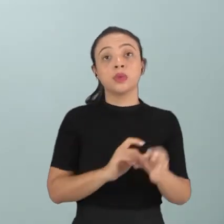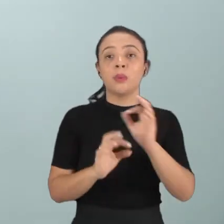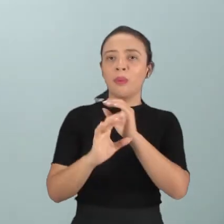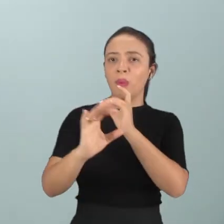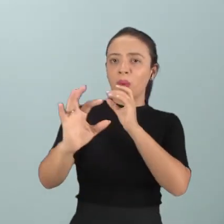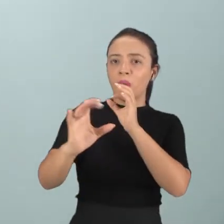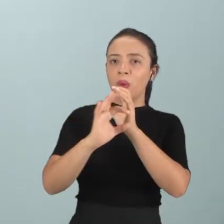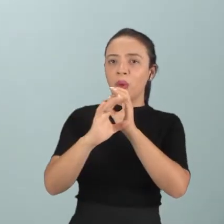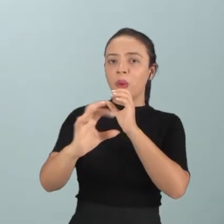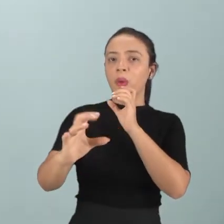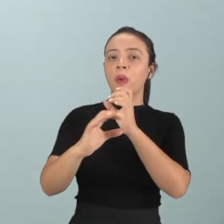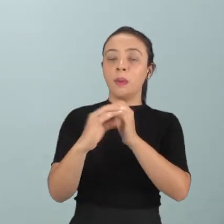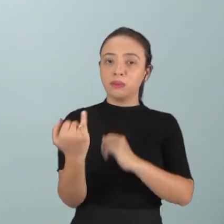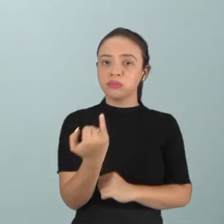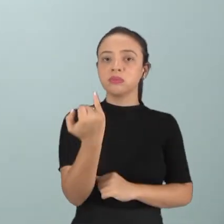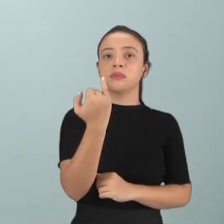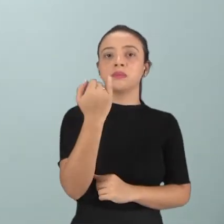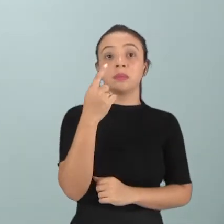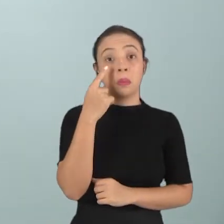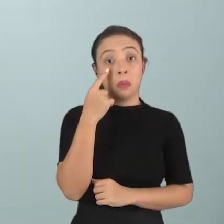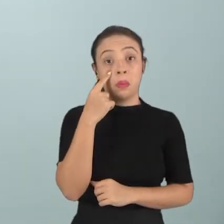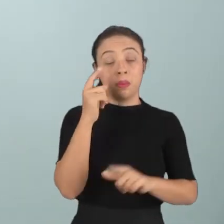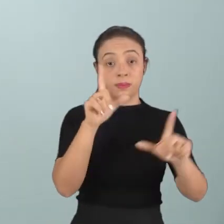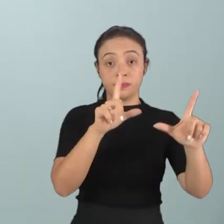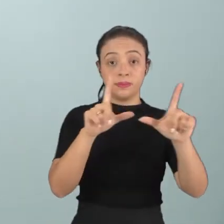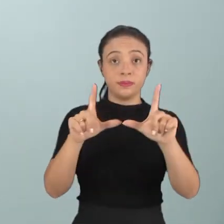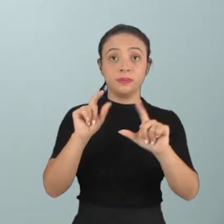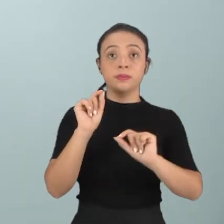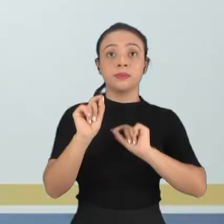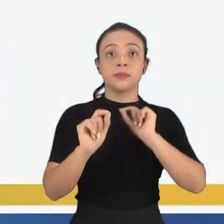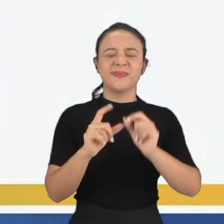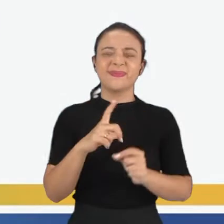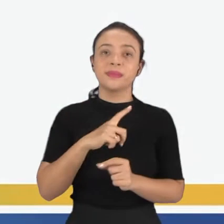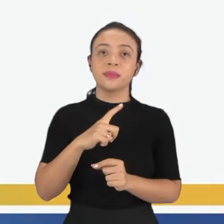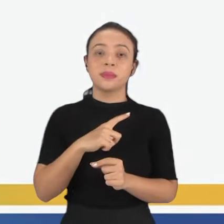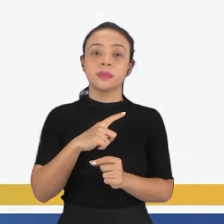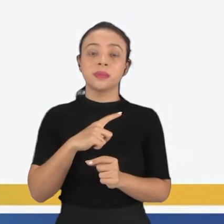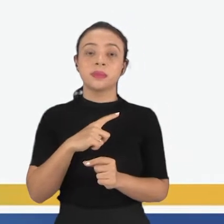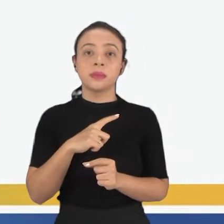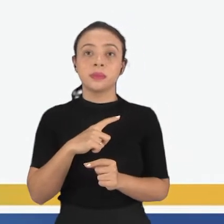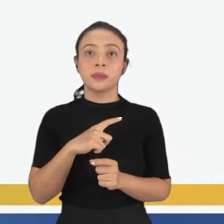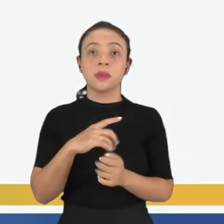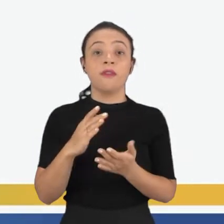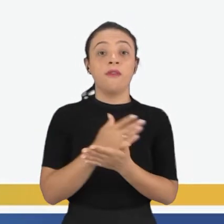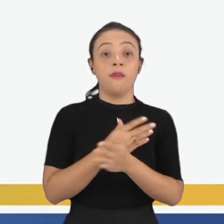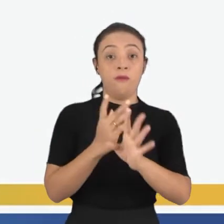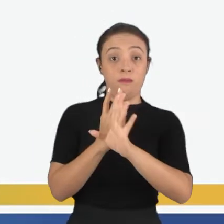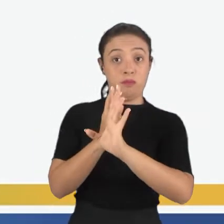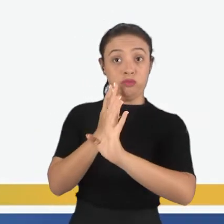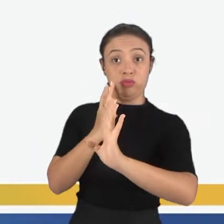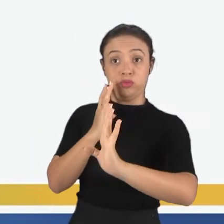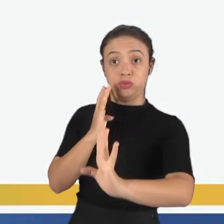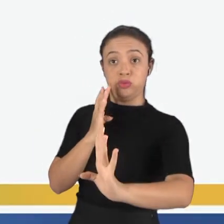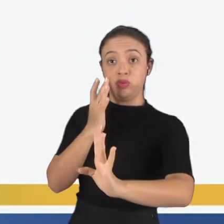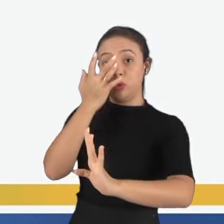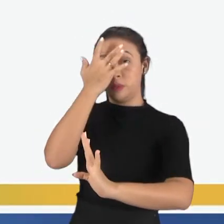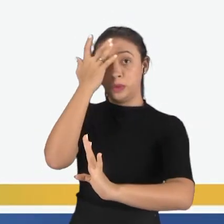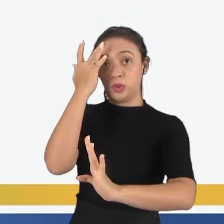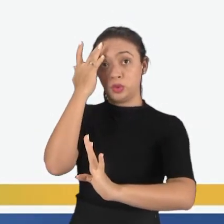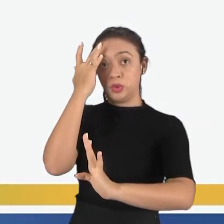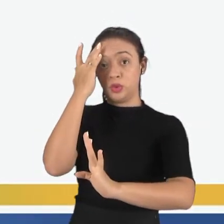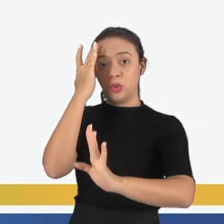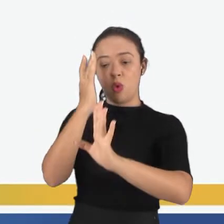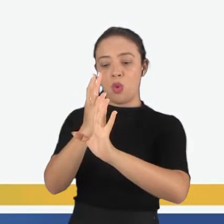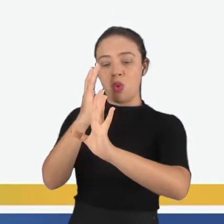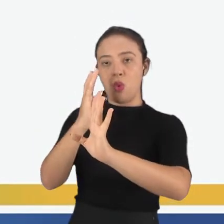super marcante. Observe aqui nesse slide que nós já temos algumas filas, né? Algumas pessoas, umas